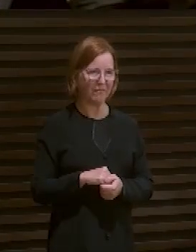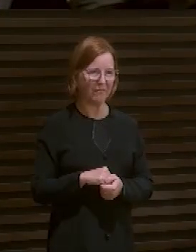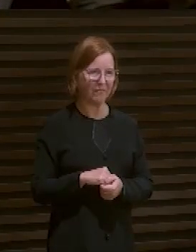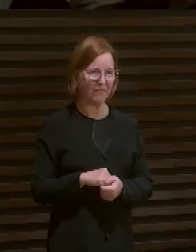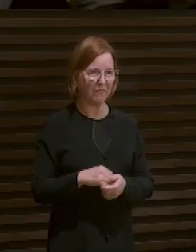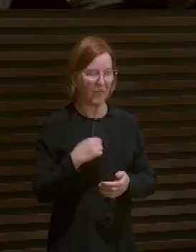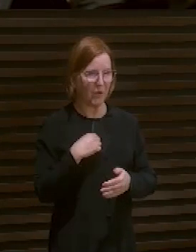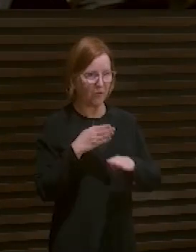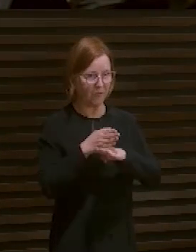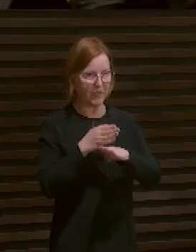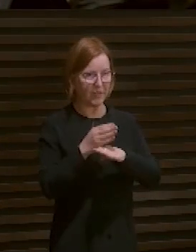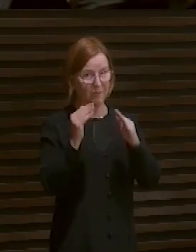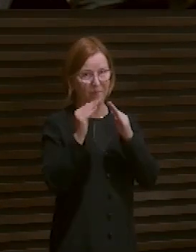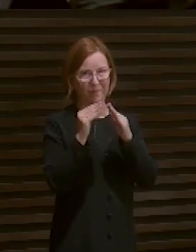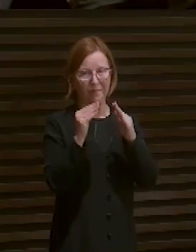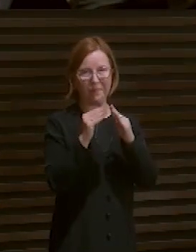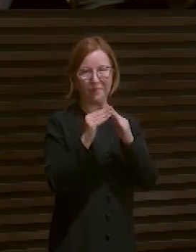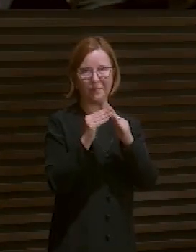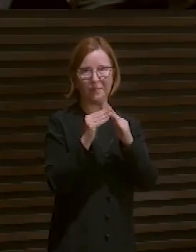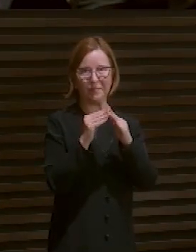Eu fui visitar uma casa